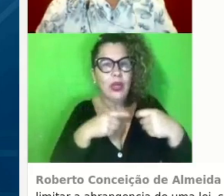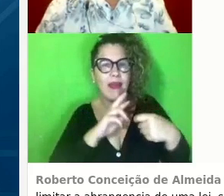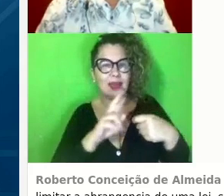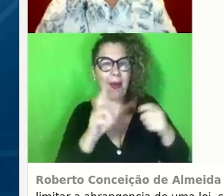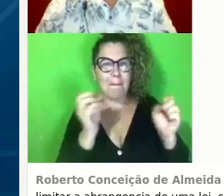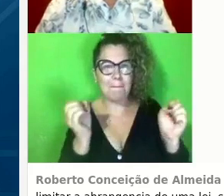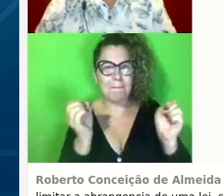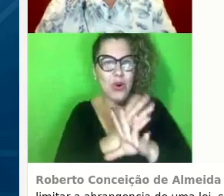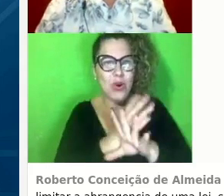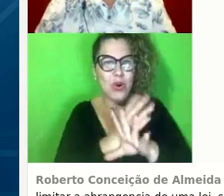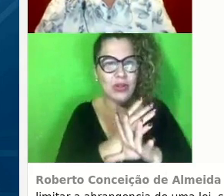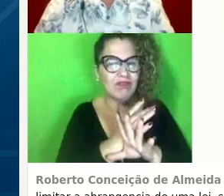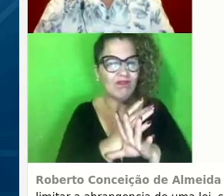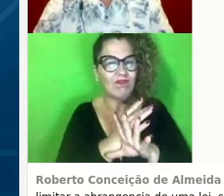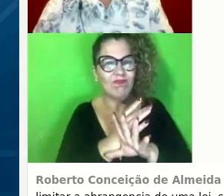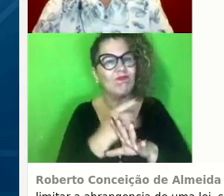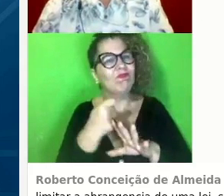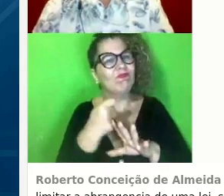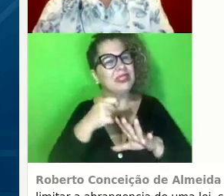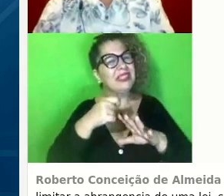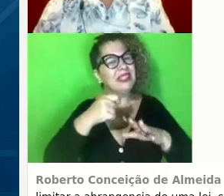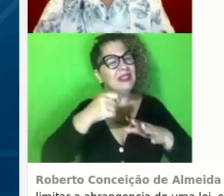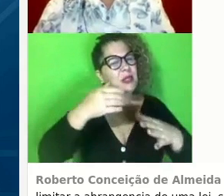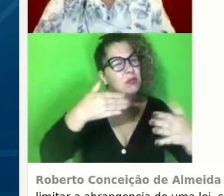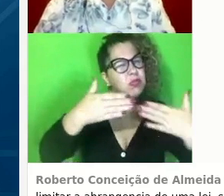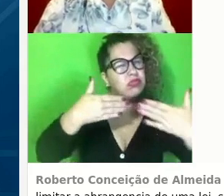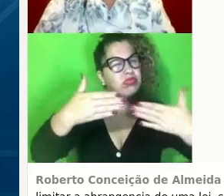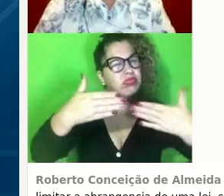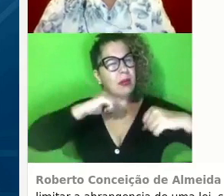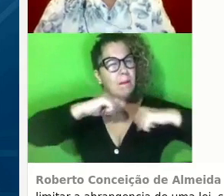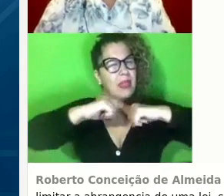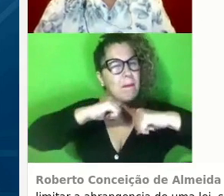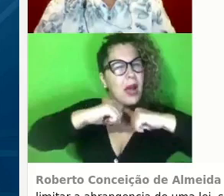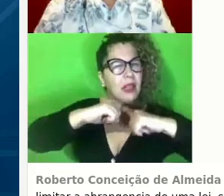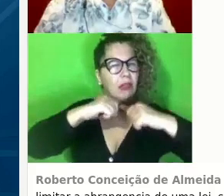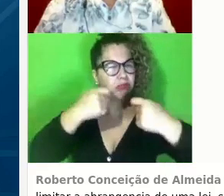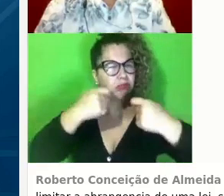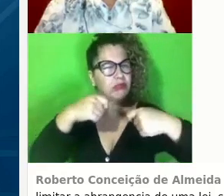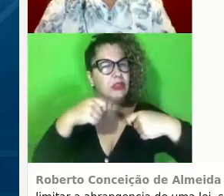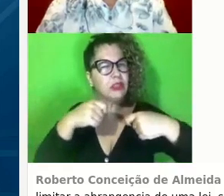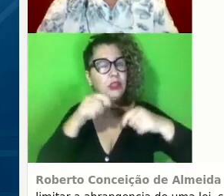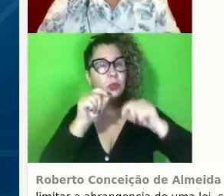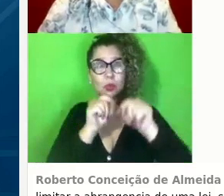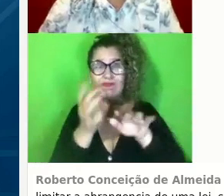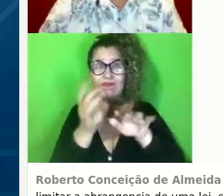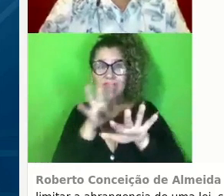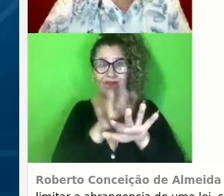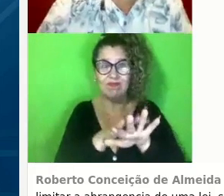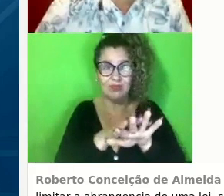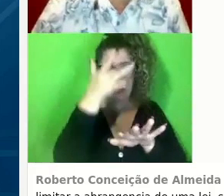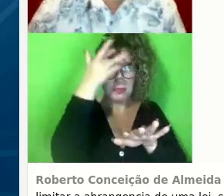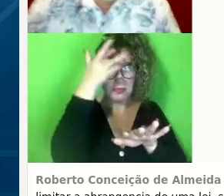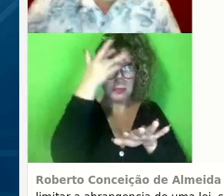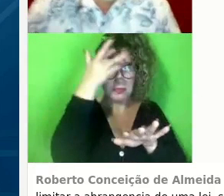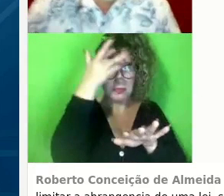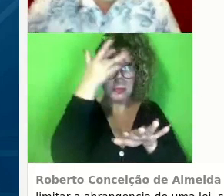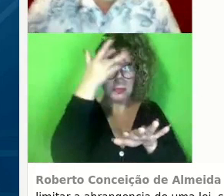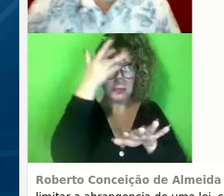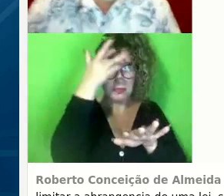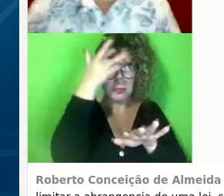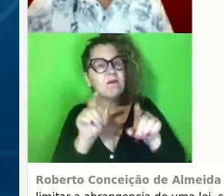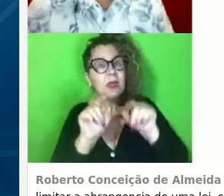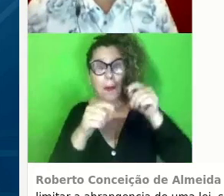no sentido da inclusão da pessoa com deficiência, né? Como o Idari falou, né? Sem